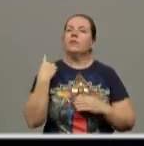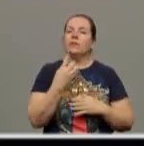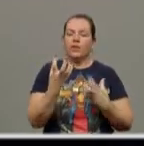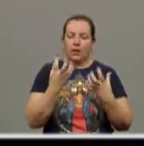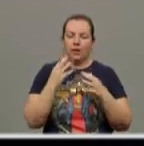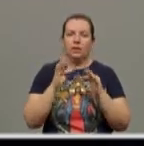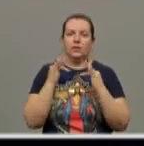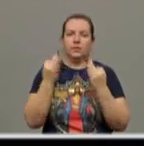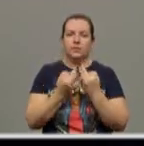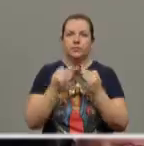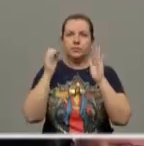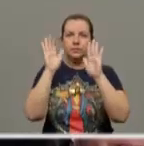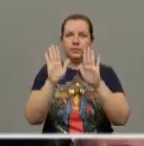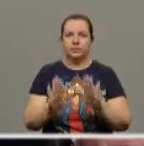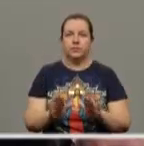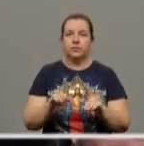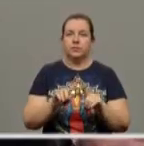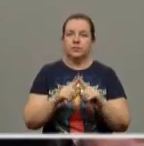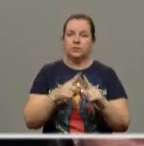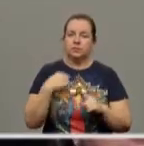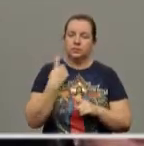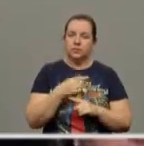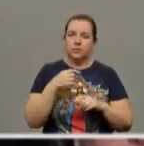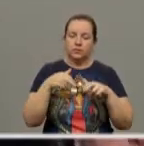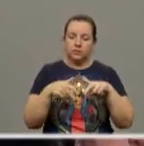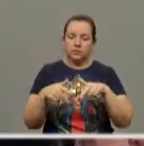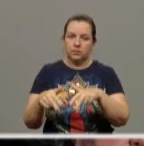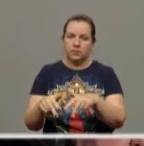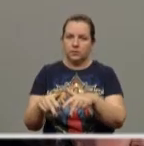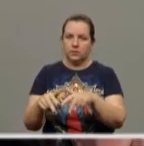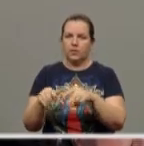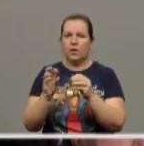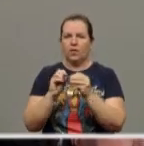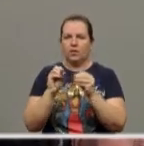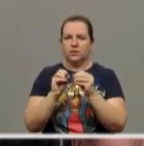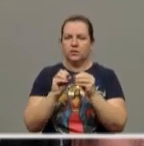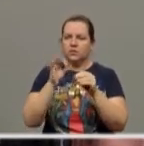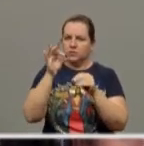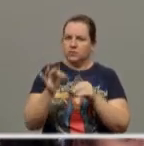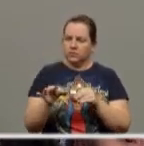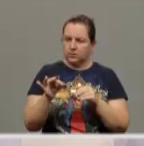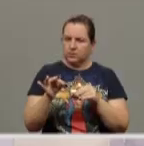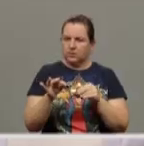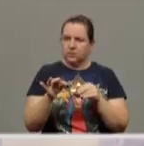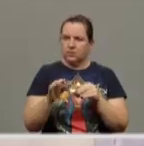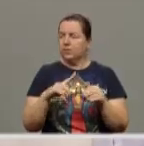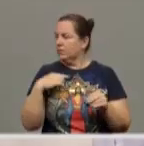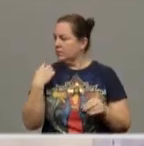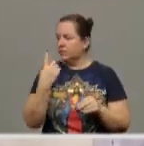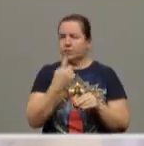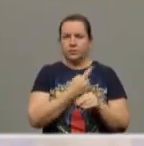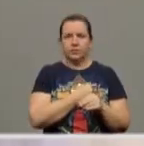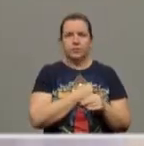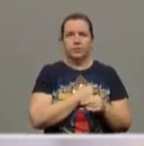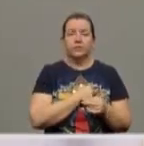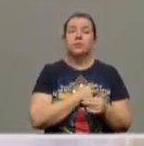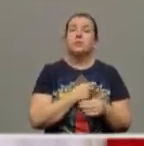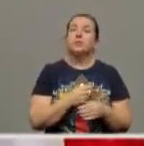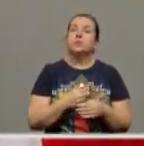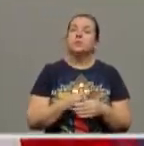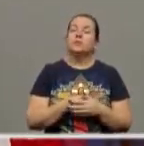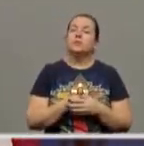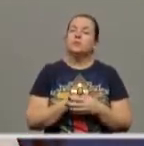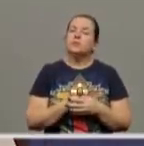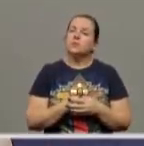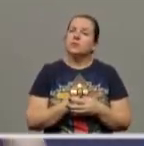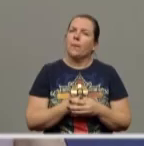ou não é? Mas nós estamos caminhando na bênção no tempo inicial dessa família que eu estou buscando? O tempo do namoro,